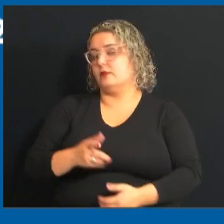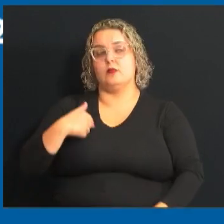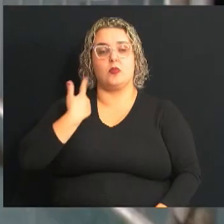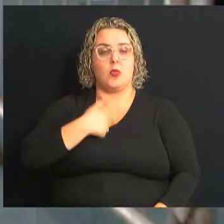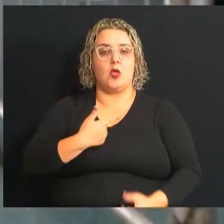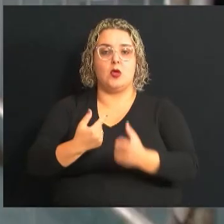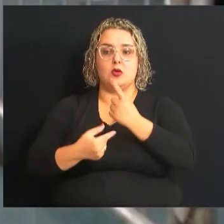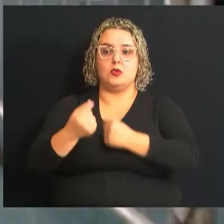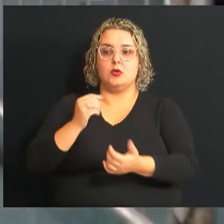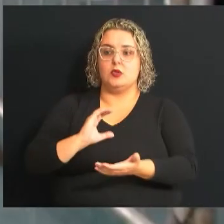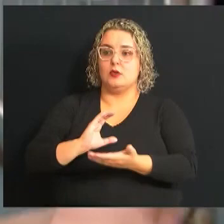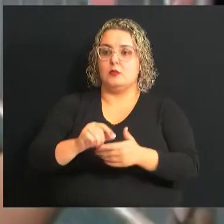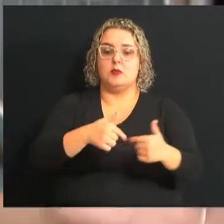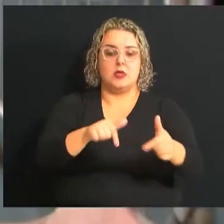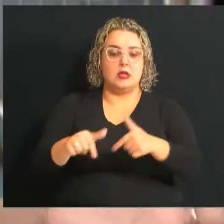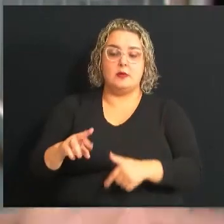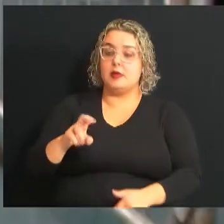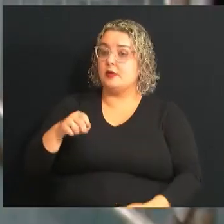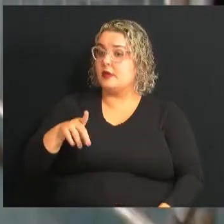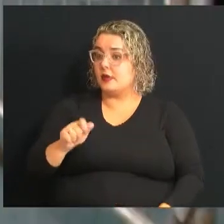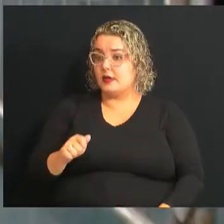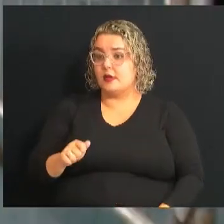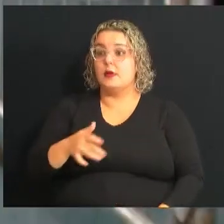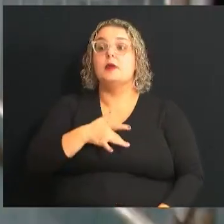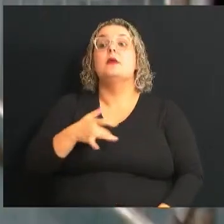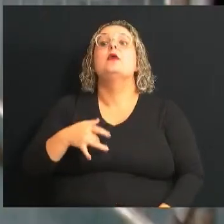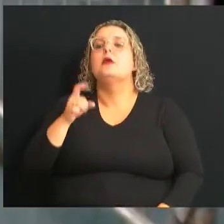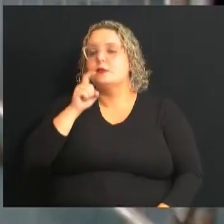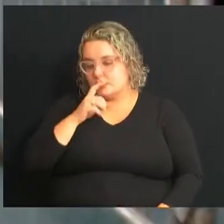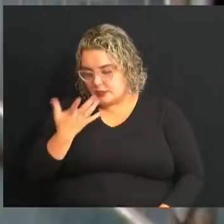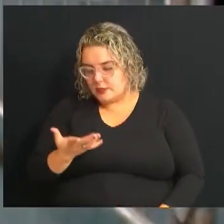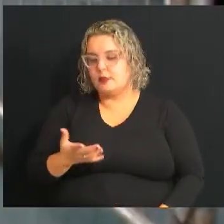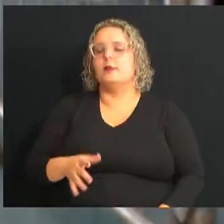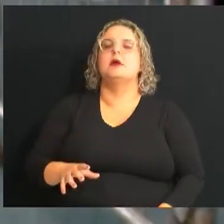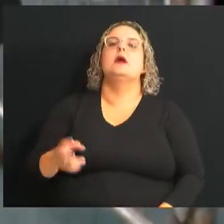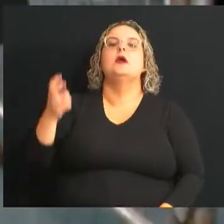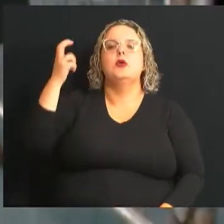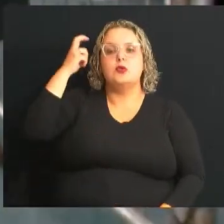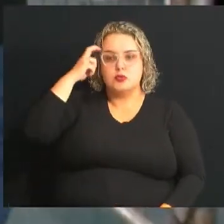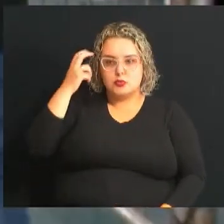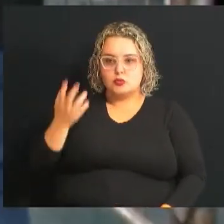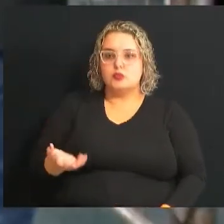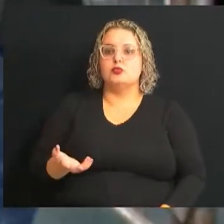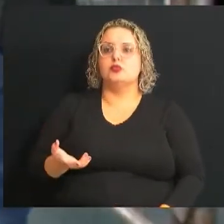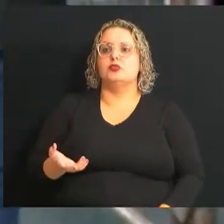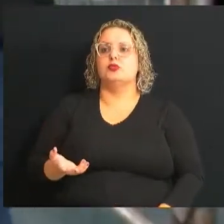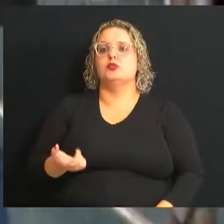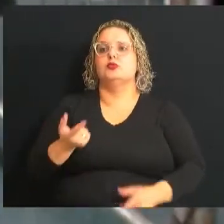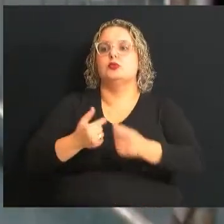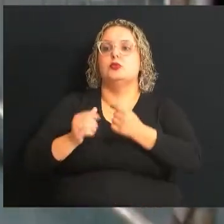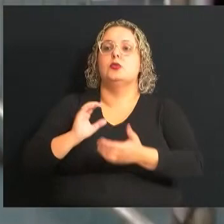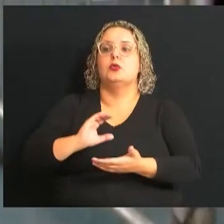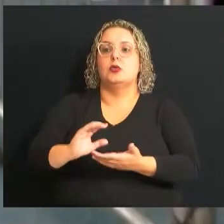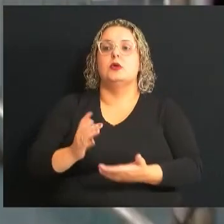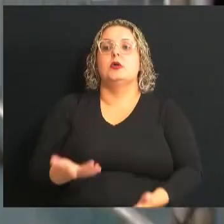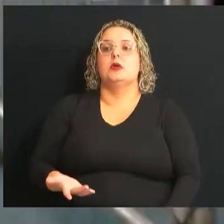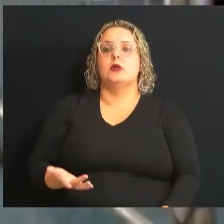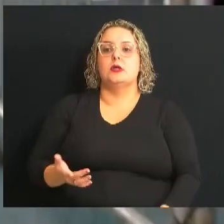trabalho e renda, para saúde, para cultura. Para cultura a gente investiu bastante em cultura popular,